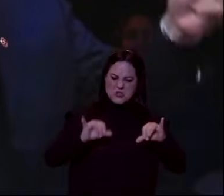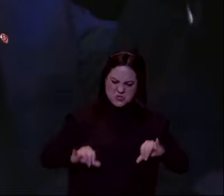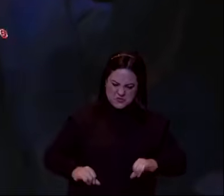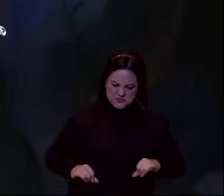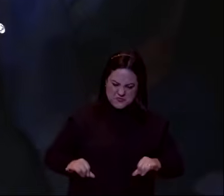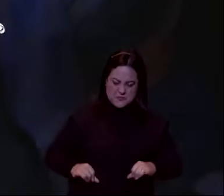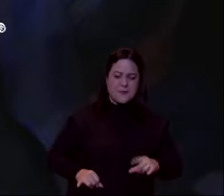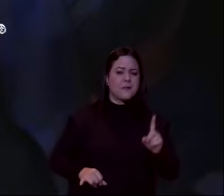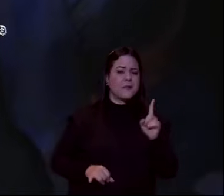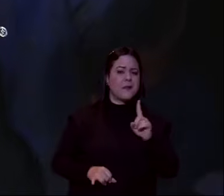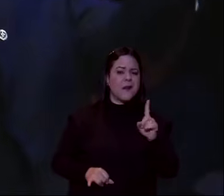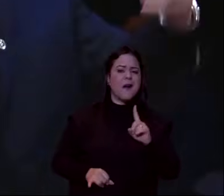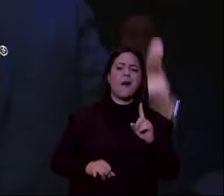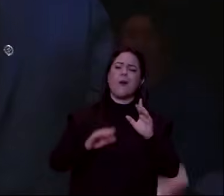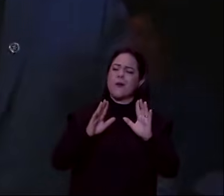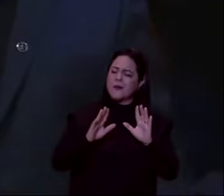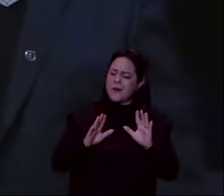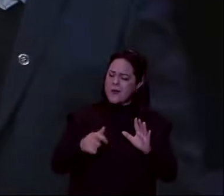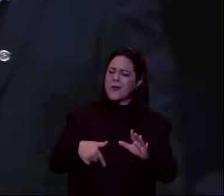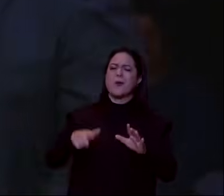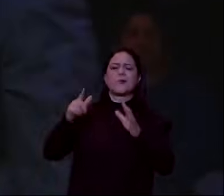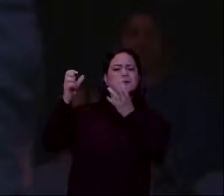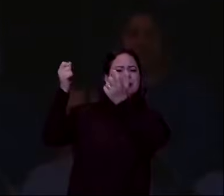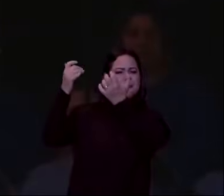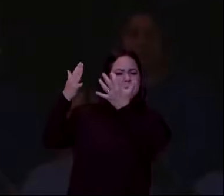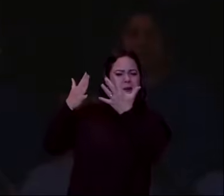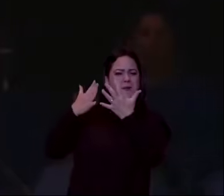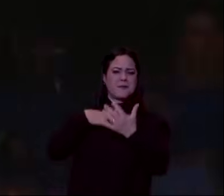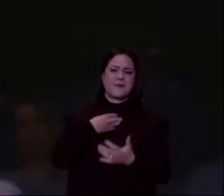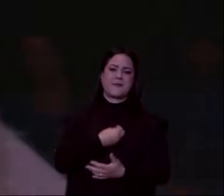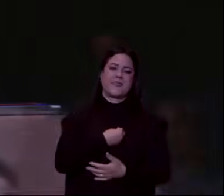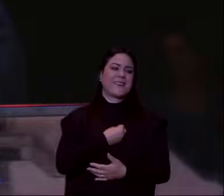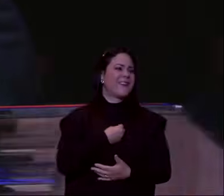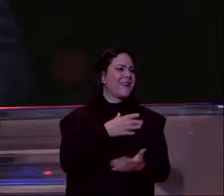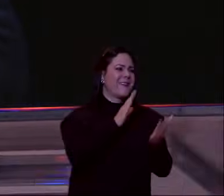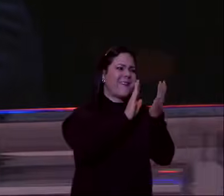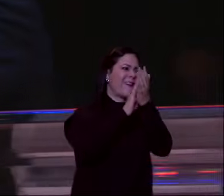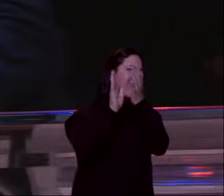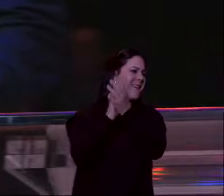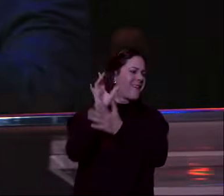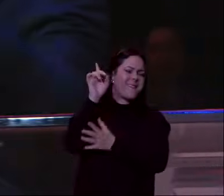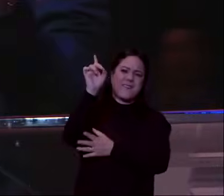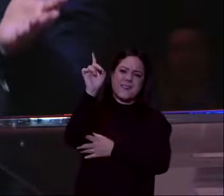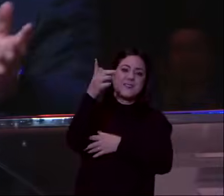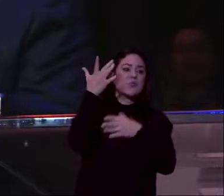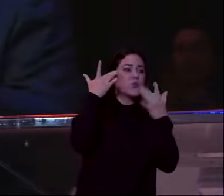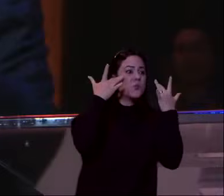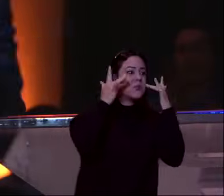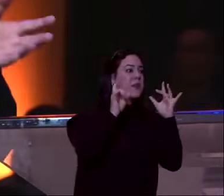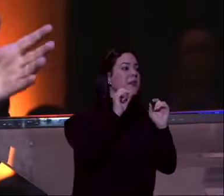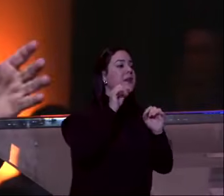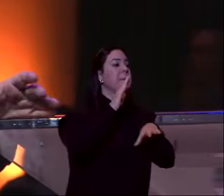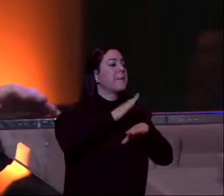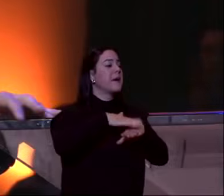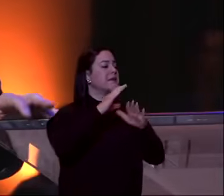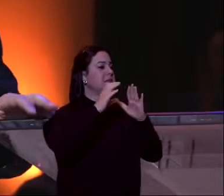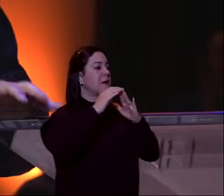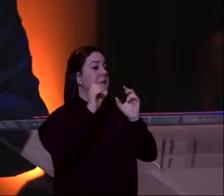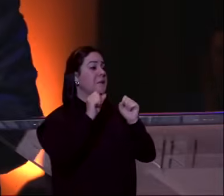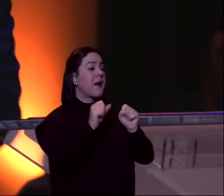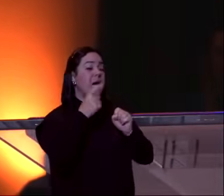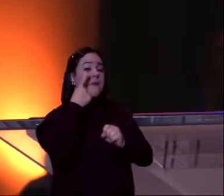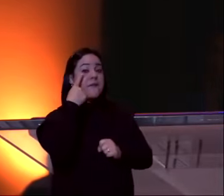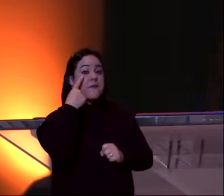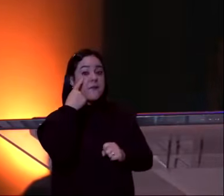fui abençoado. Ora, meu Deus, louvado seja Deus. Eu não sei quem mais ali naquela sala precisava ouvir